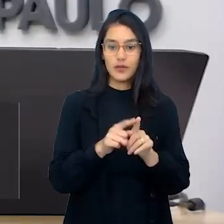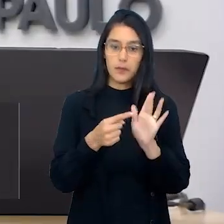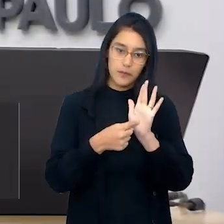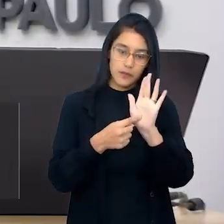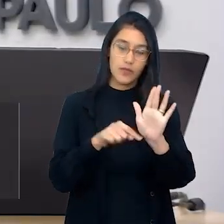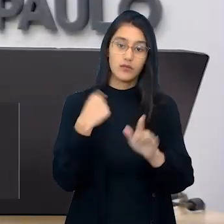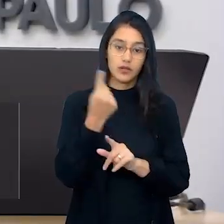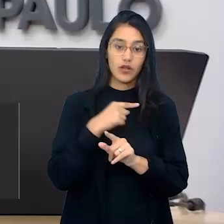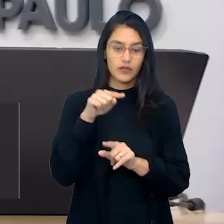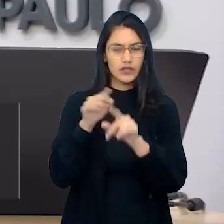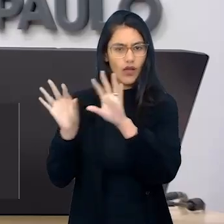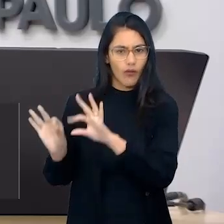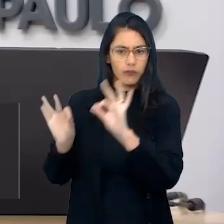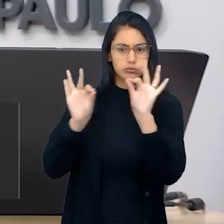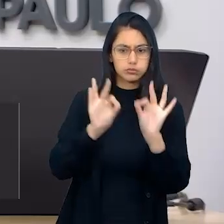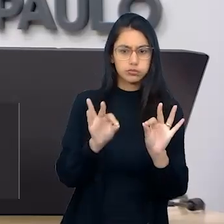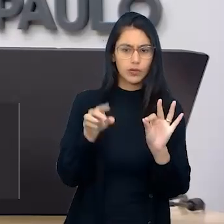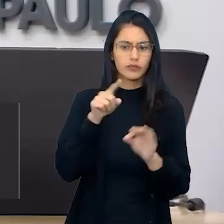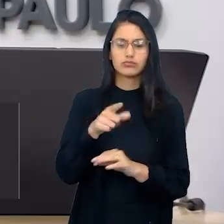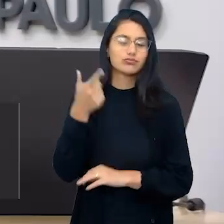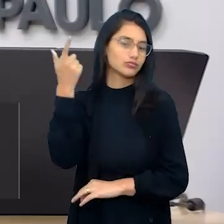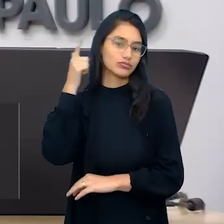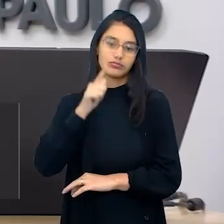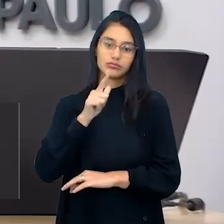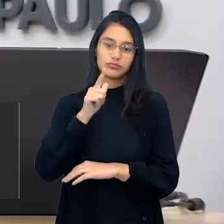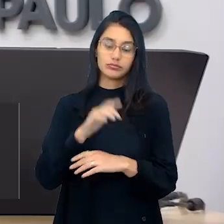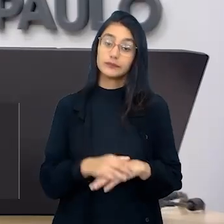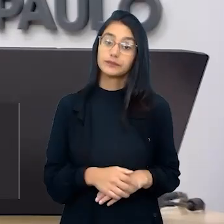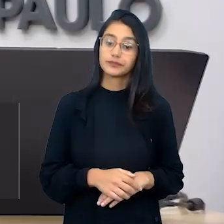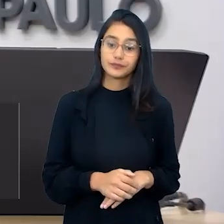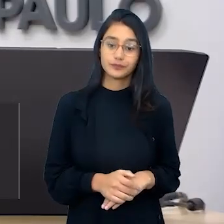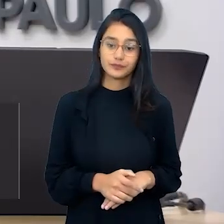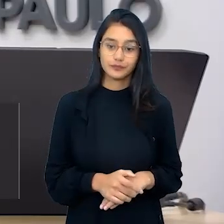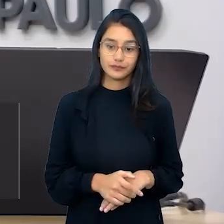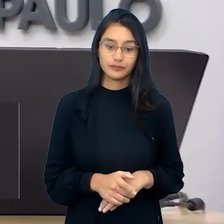mostre-me, você está nos acompanhando, você não está. Então, é essa